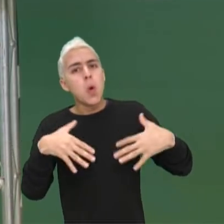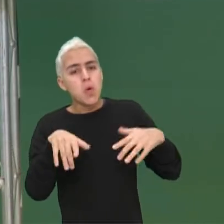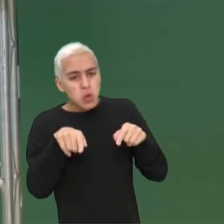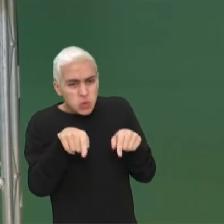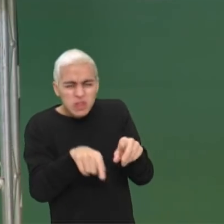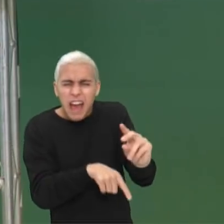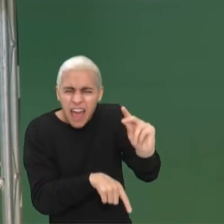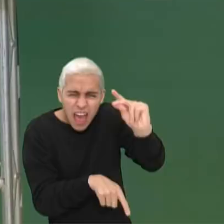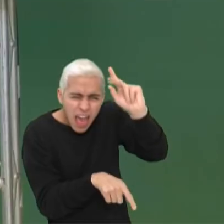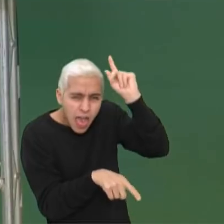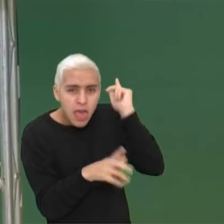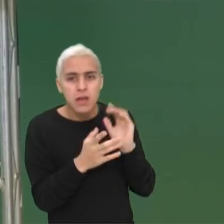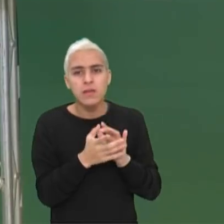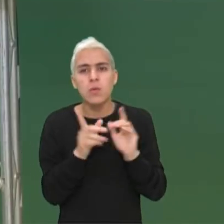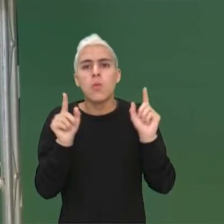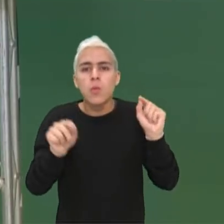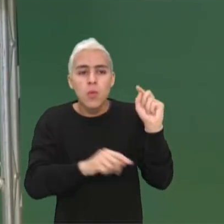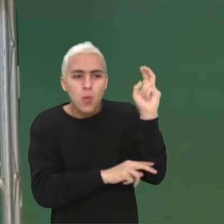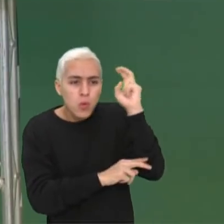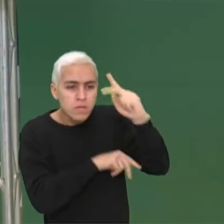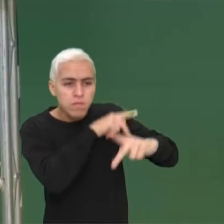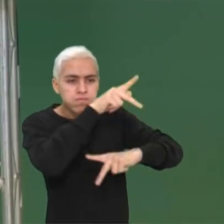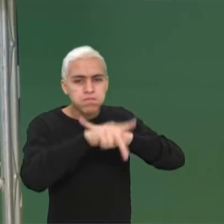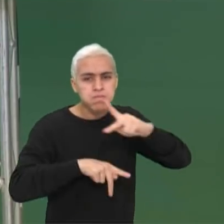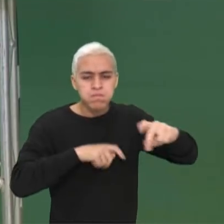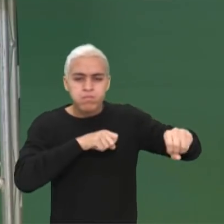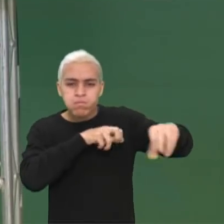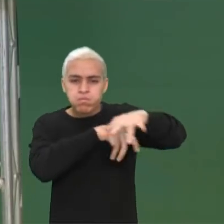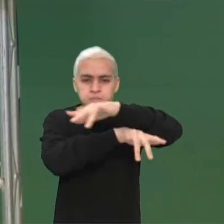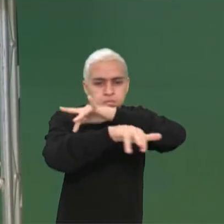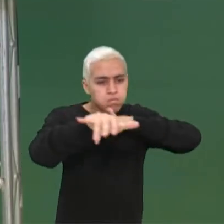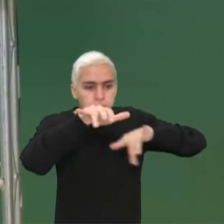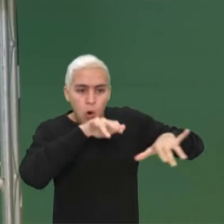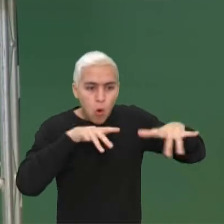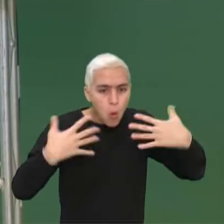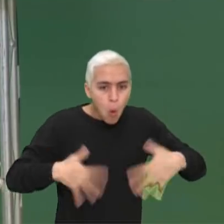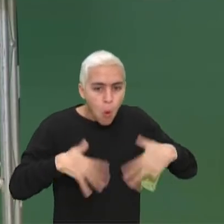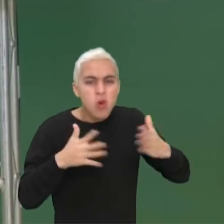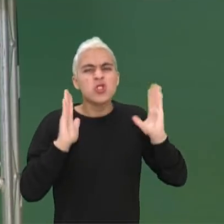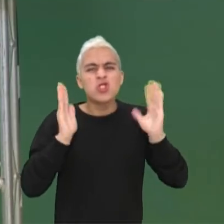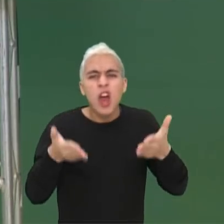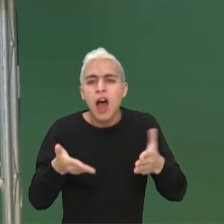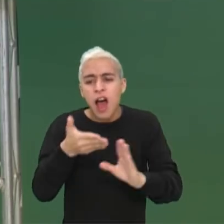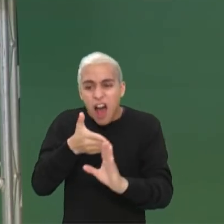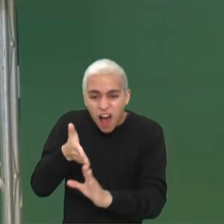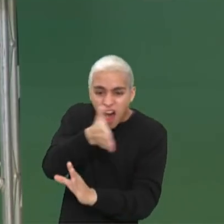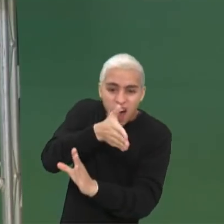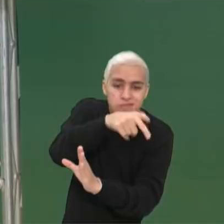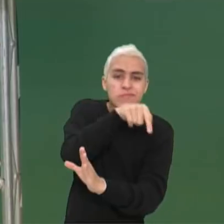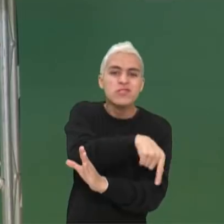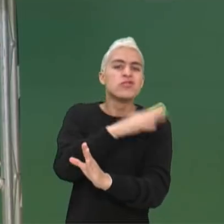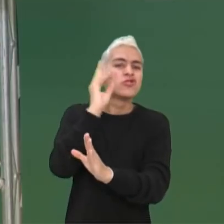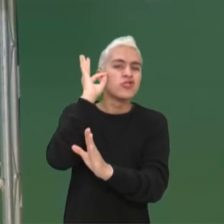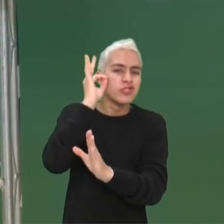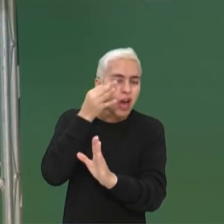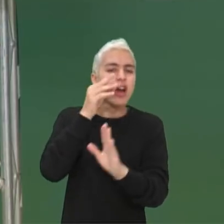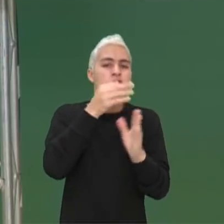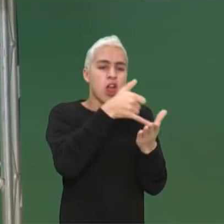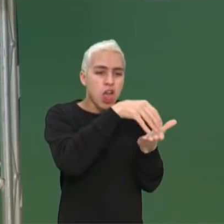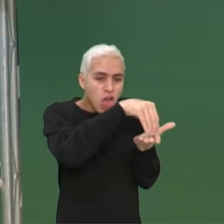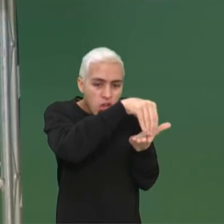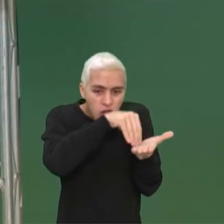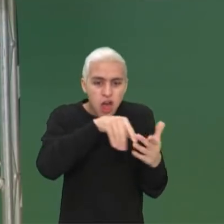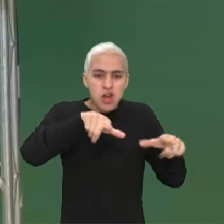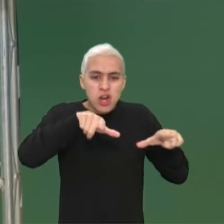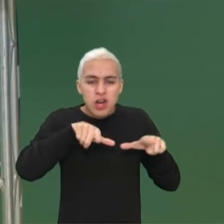antes que tivesse a cultura dos povos, né, num geral, já existia o jogo. Então, isso é antigo